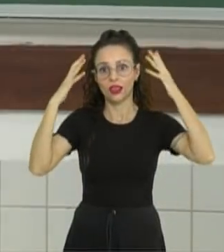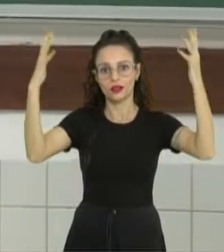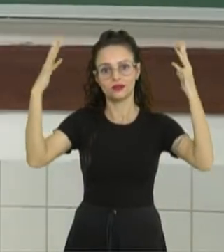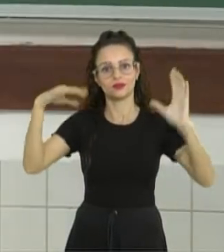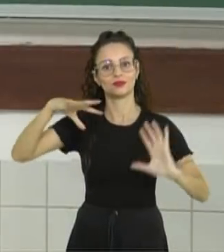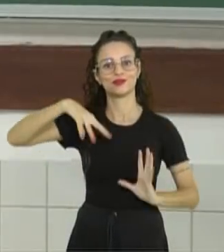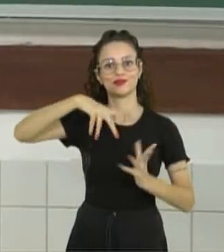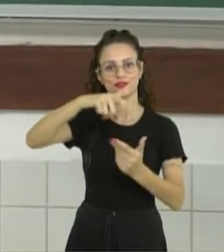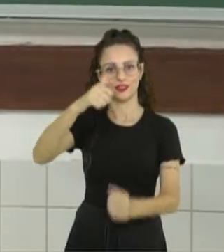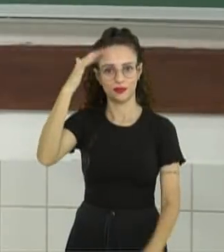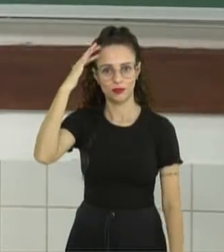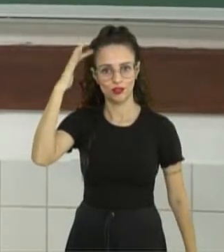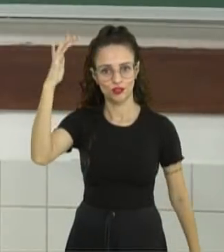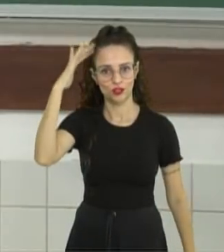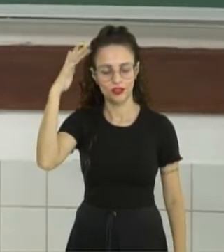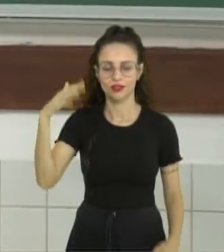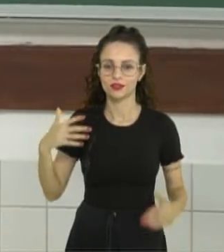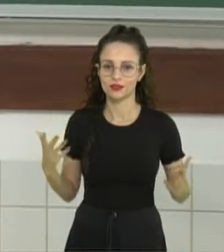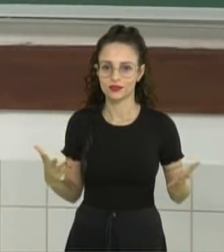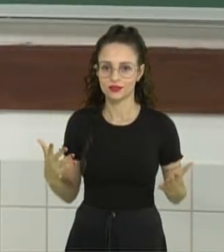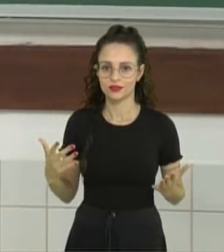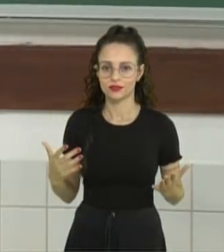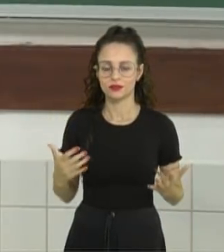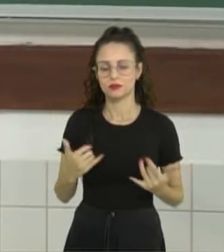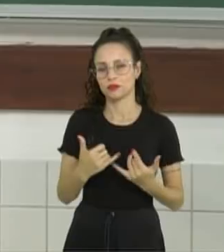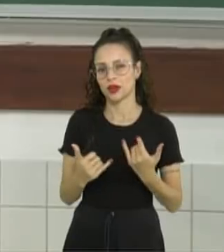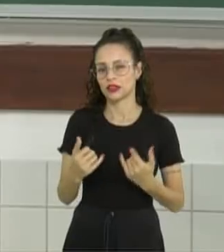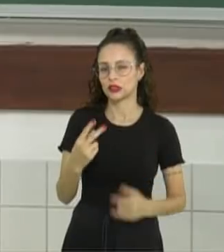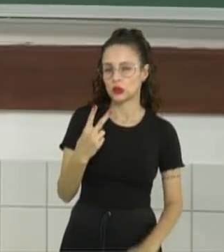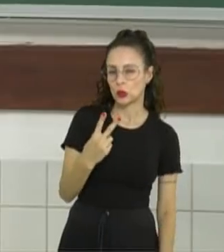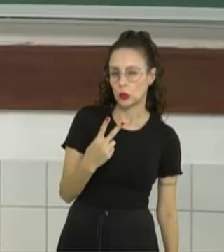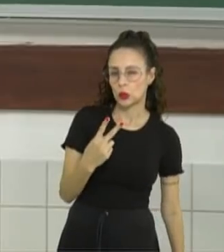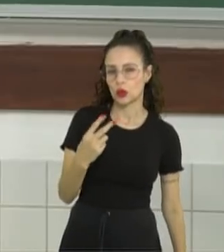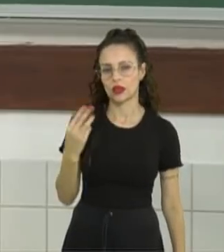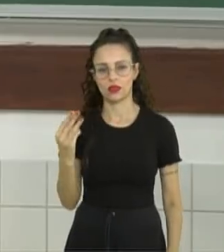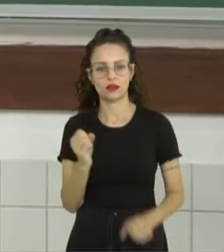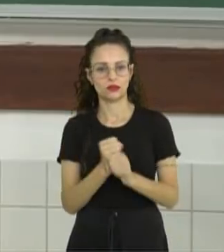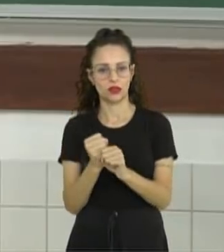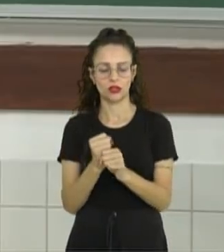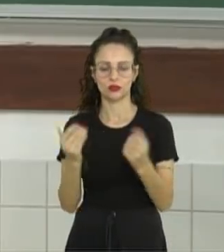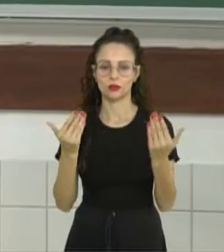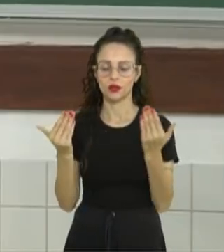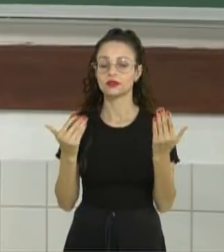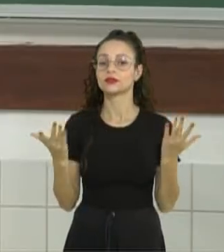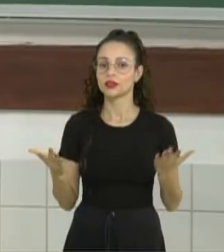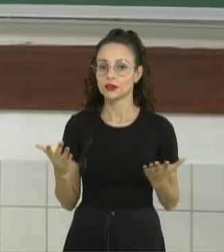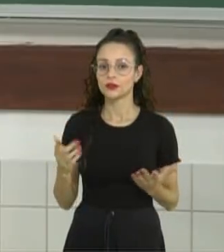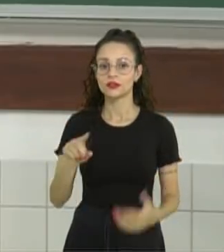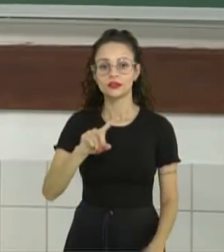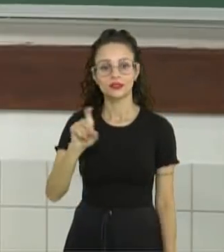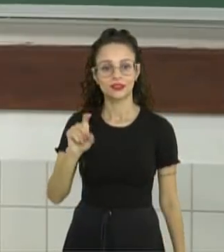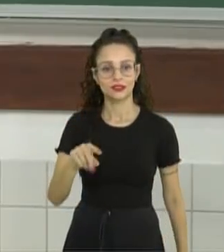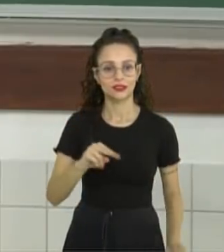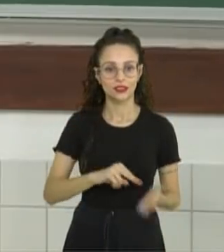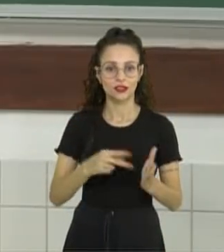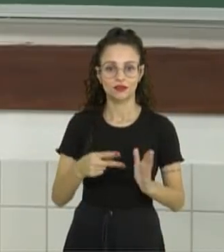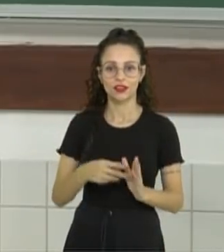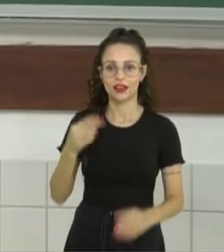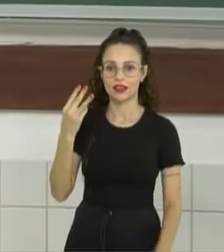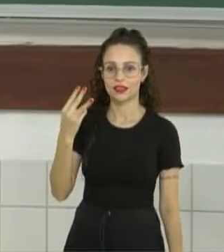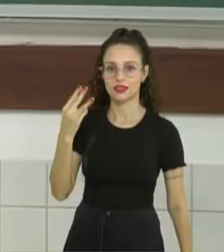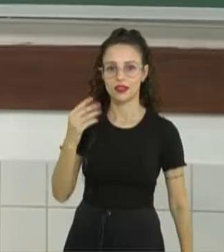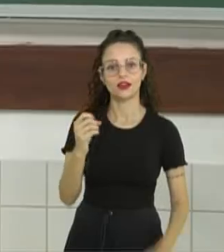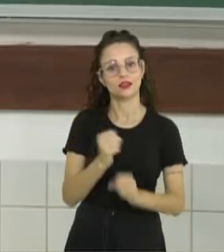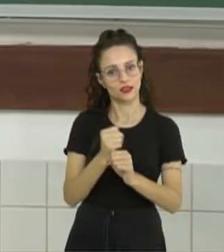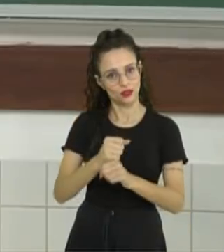né? Parece que há um erro de 2, 3 anos em comparação com o nascimento de Cristo. Então quer dizer que seríamos 3 anos a mais